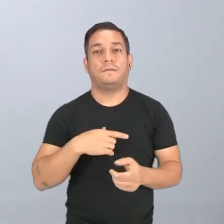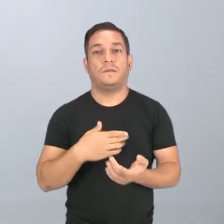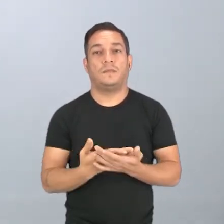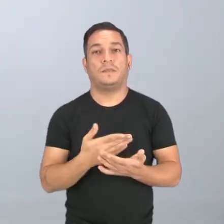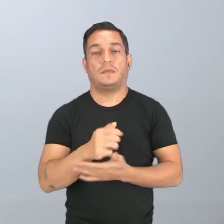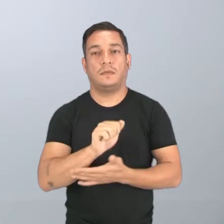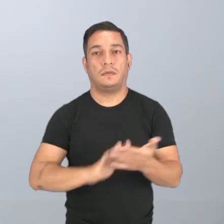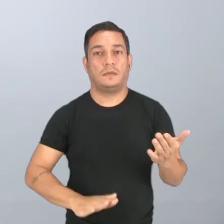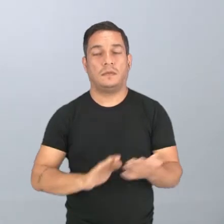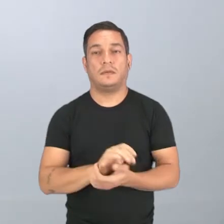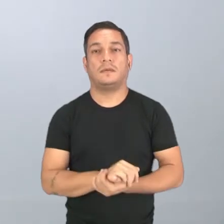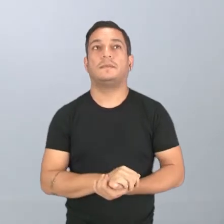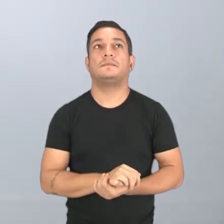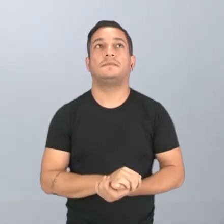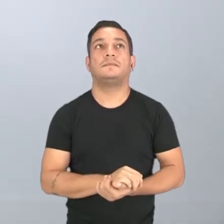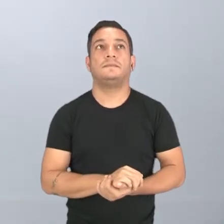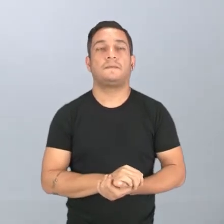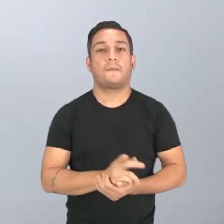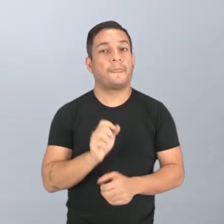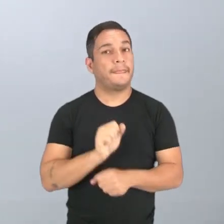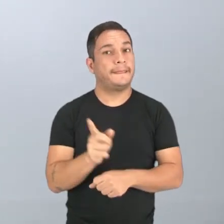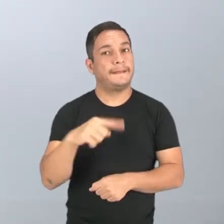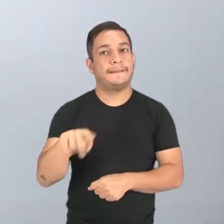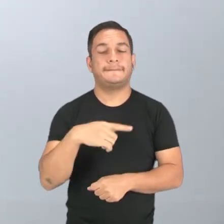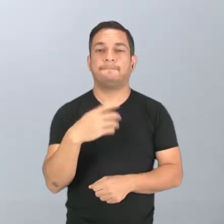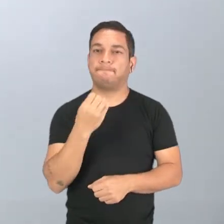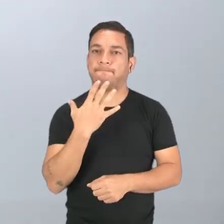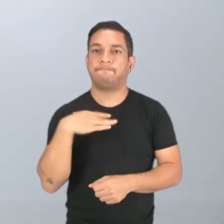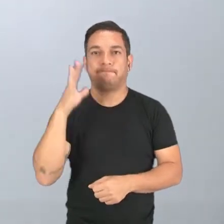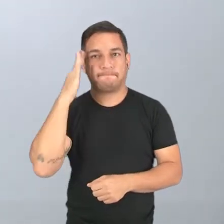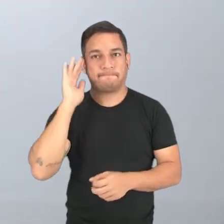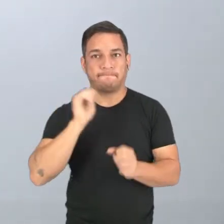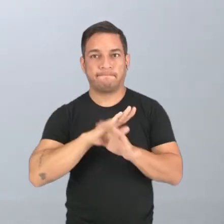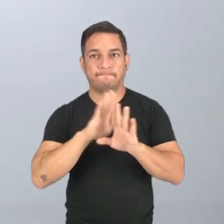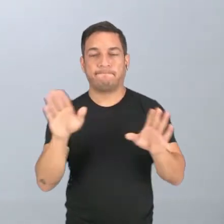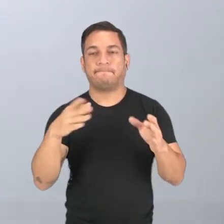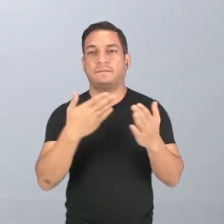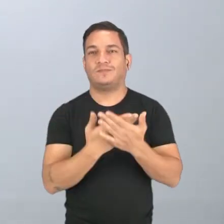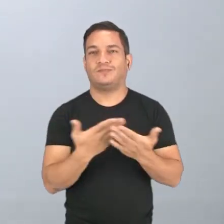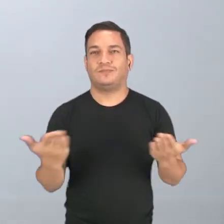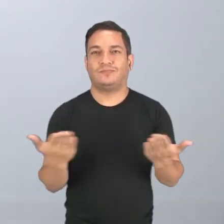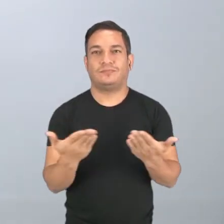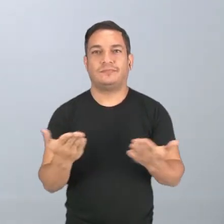nossas atividades. Espero que tenha sido bem compreensiva a nossa aula de